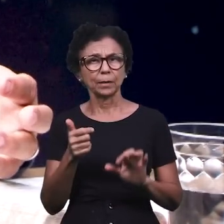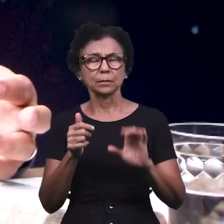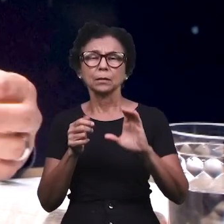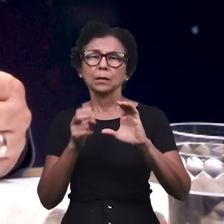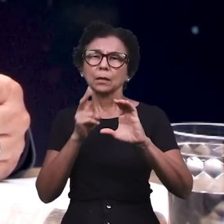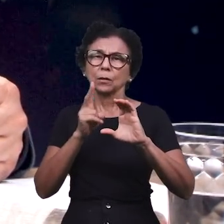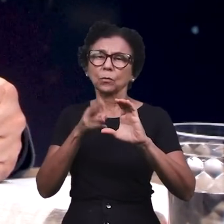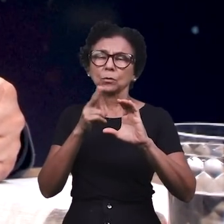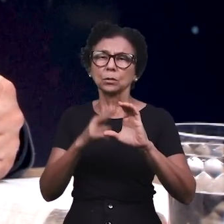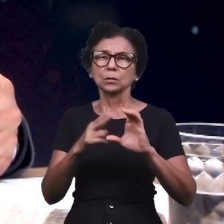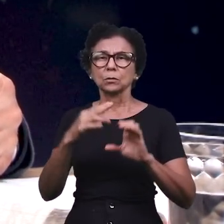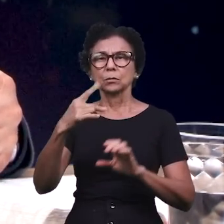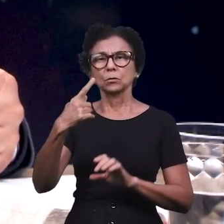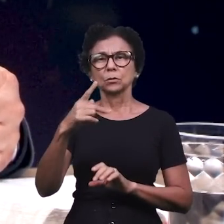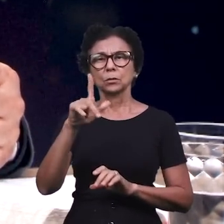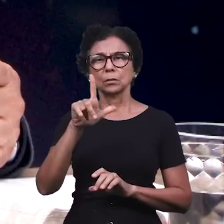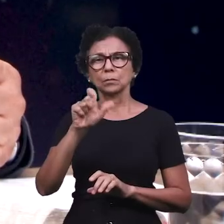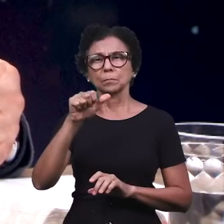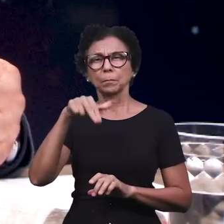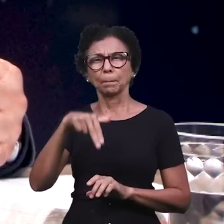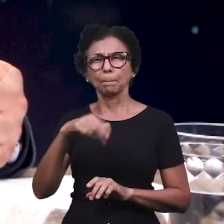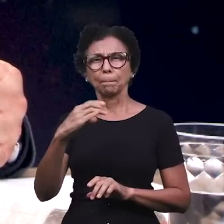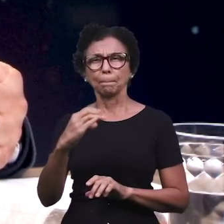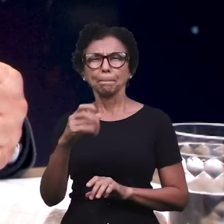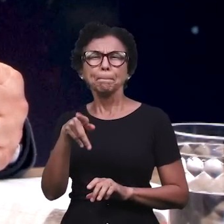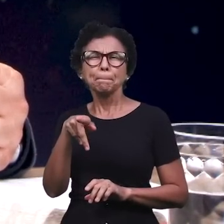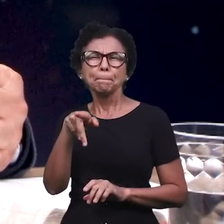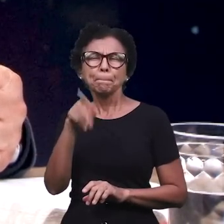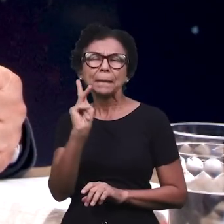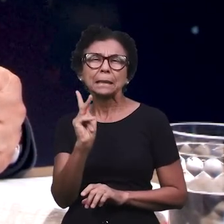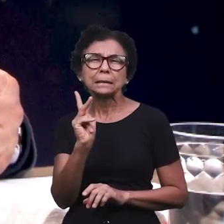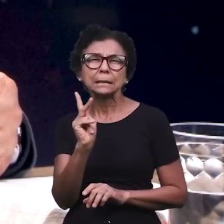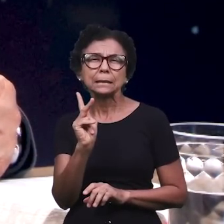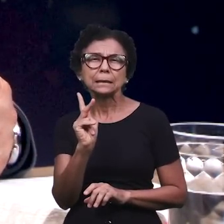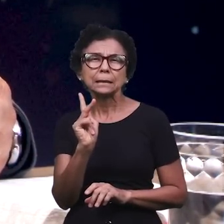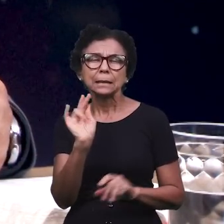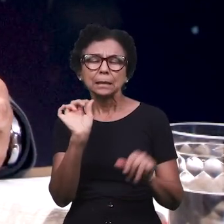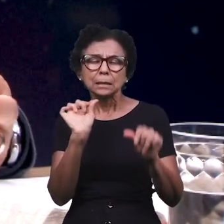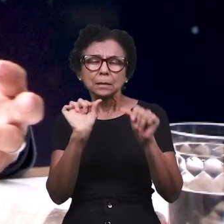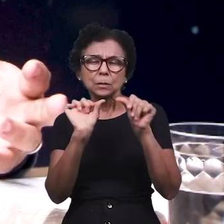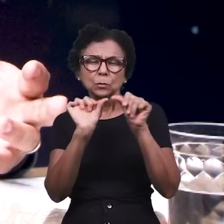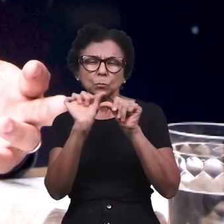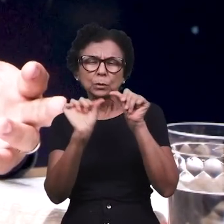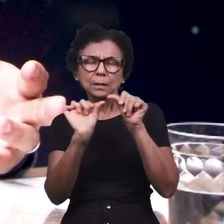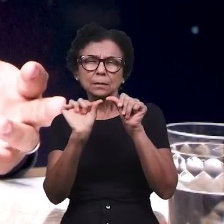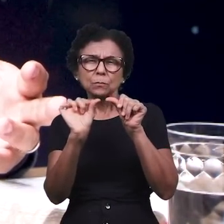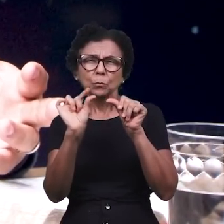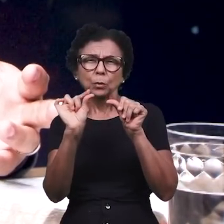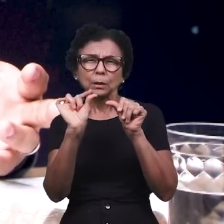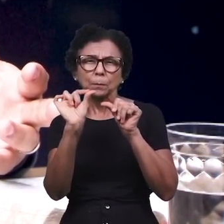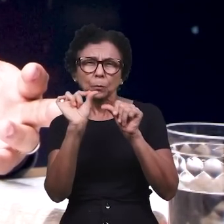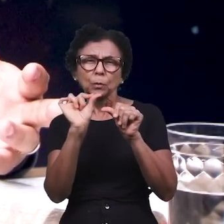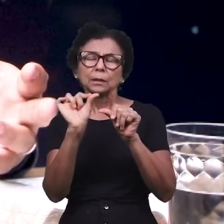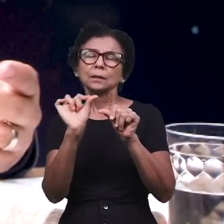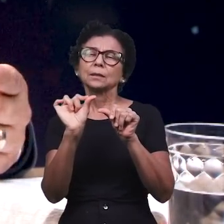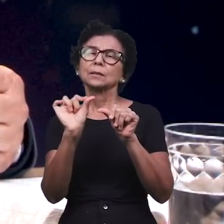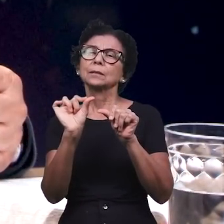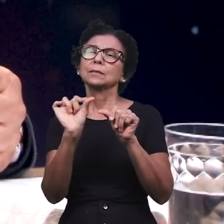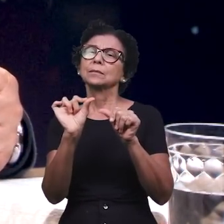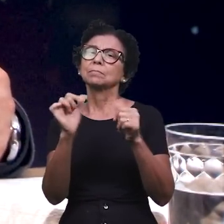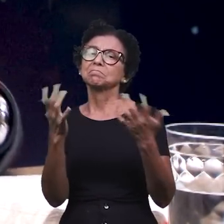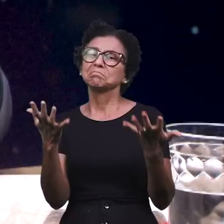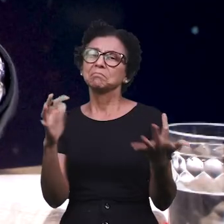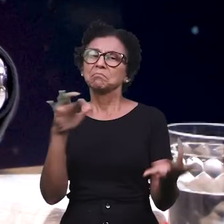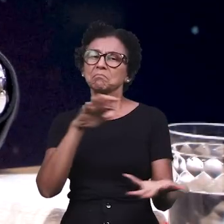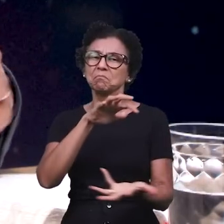de Planck. Se ela fosse calibrada um pouquinho menos, muito provavelmente o universo não seria da forma que a gente conhece. Se